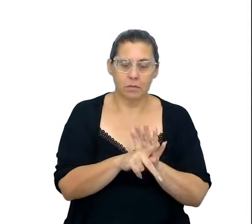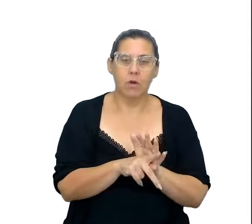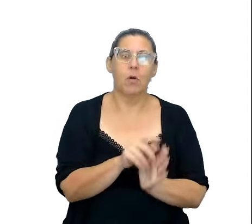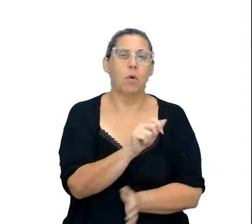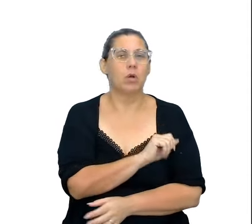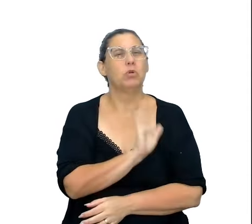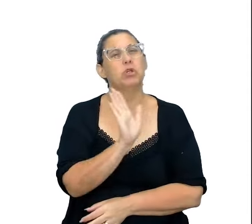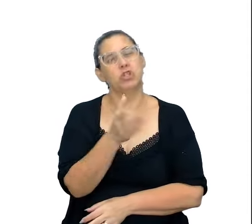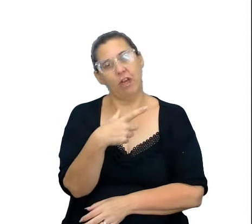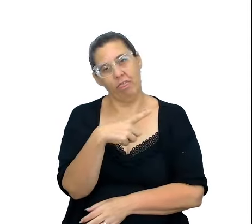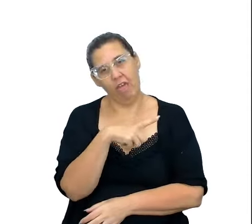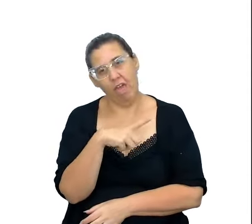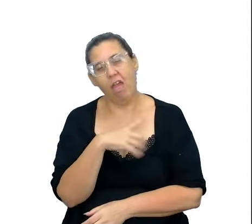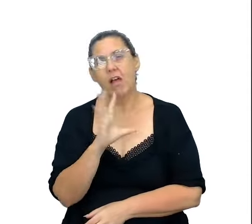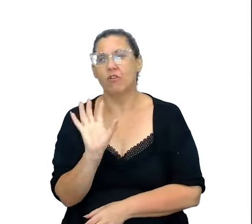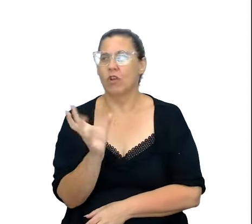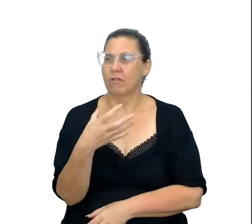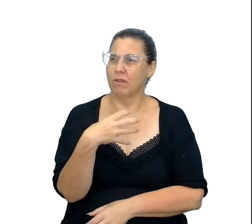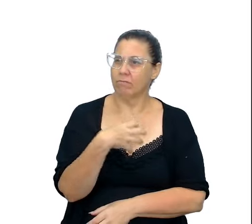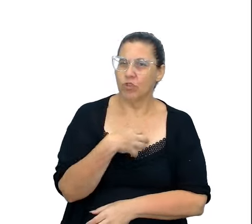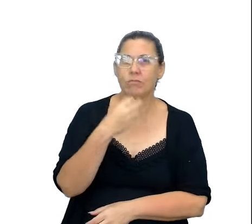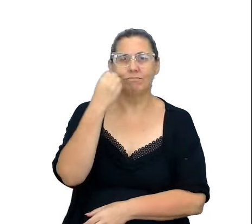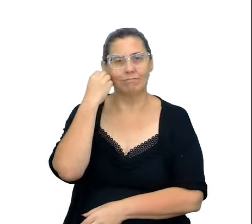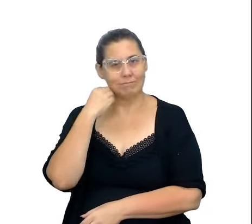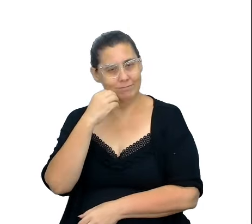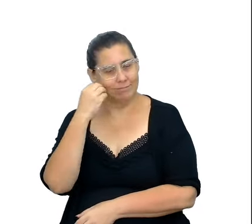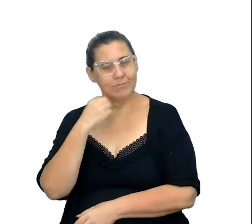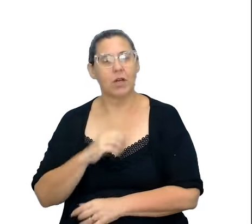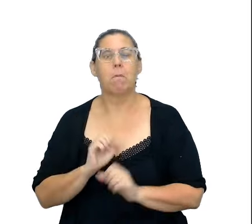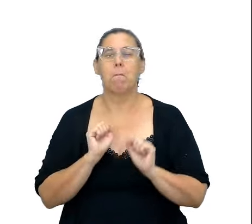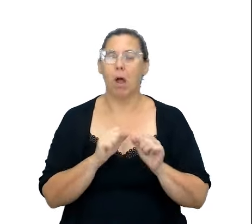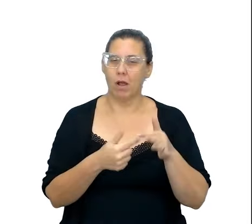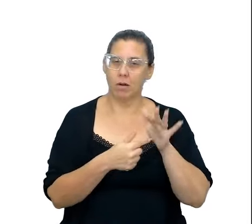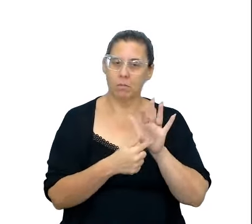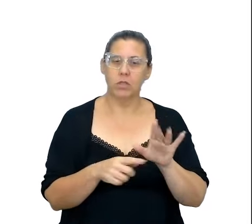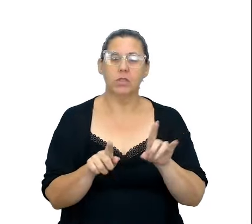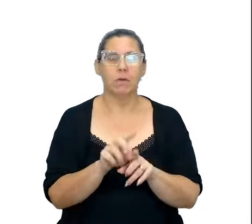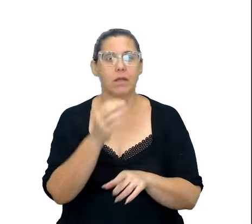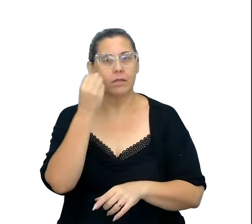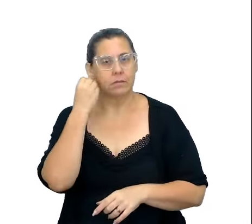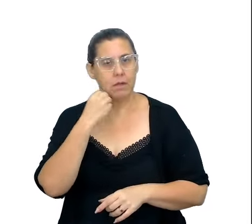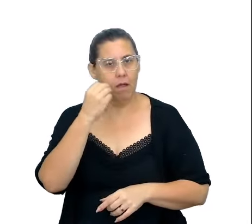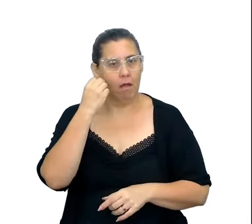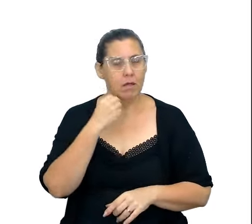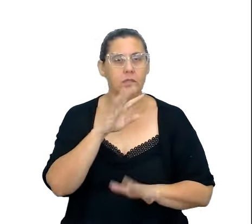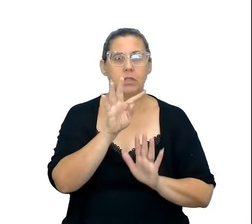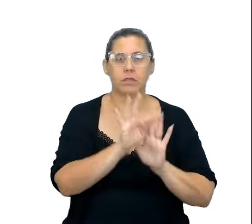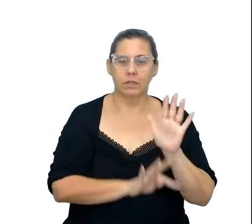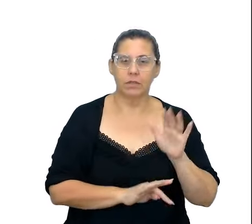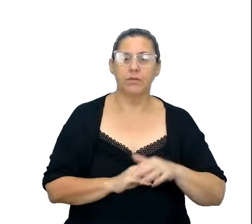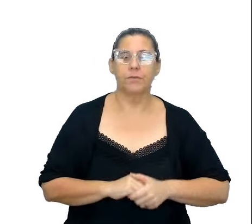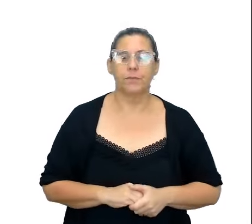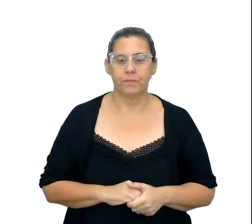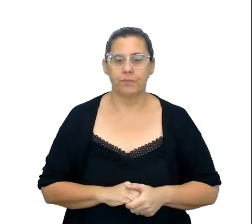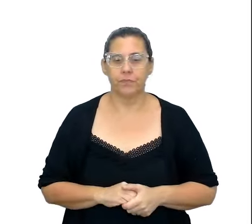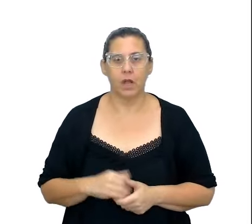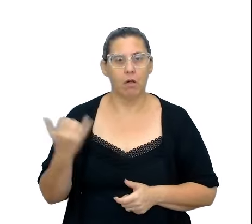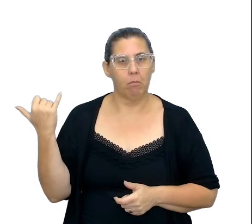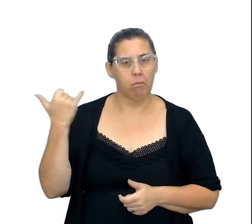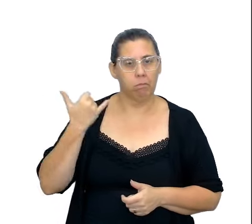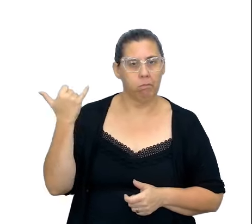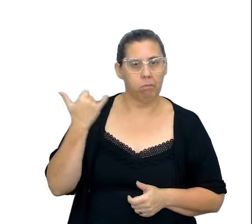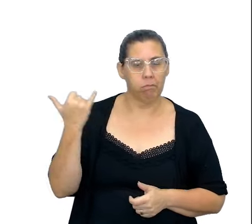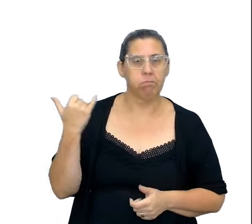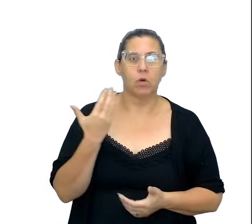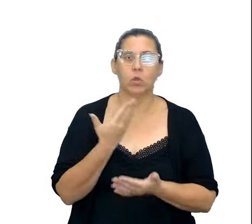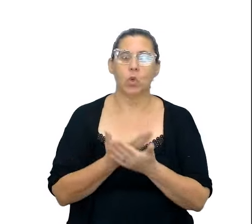tenha passado, né? Já tenha vivido. Ele pode trazer experiências mais pessoais, às vezes contação de história